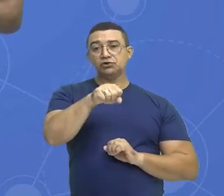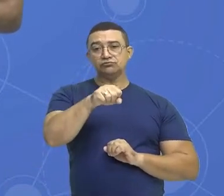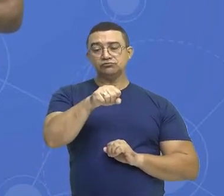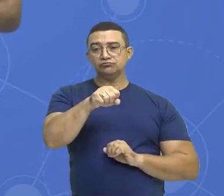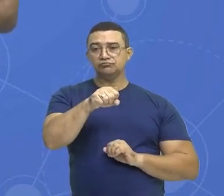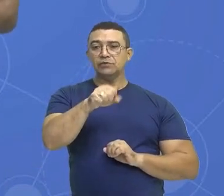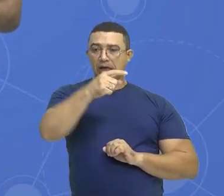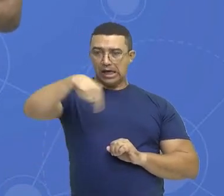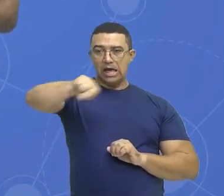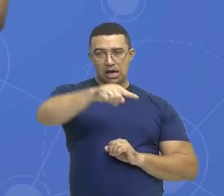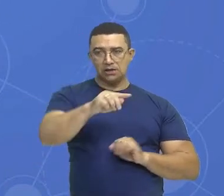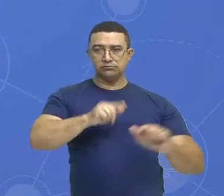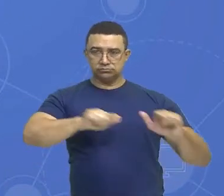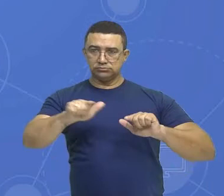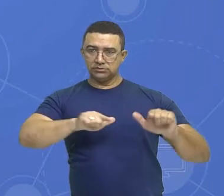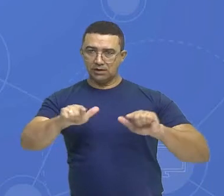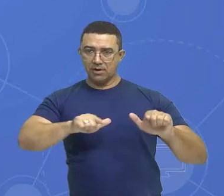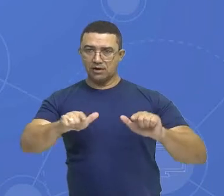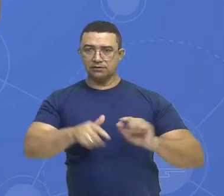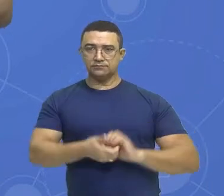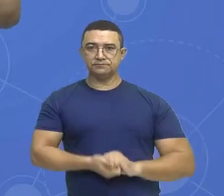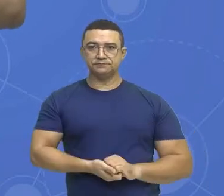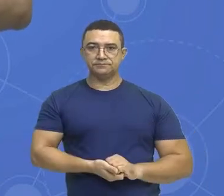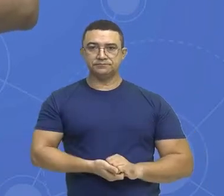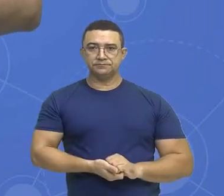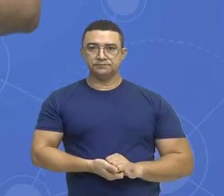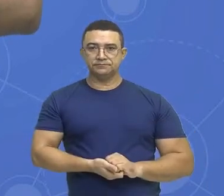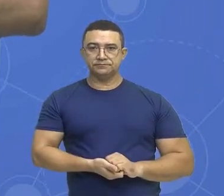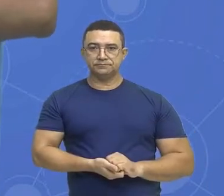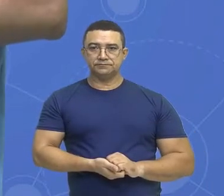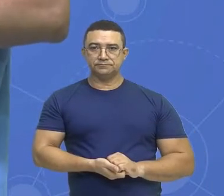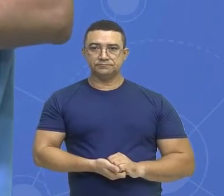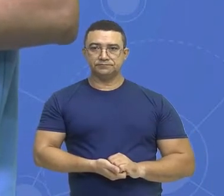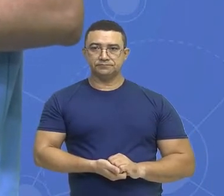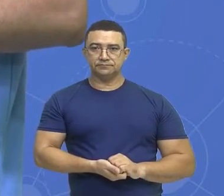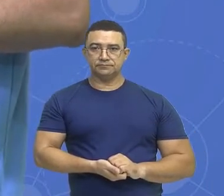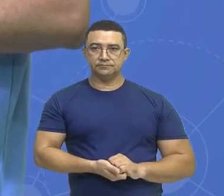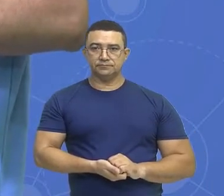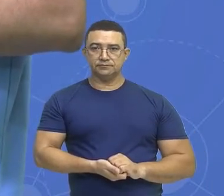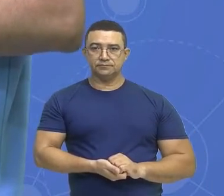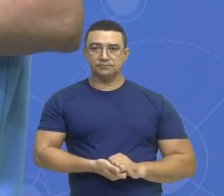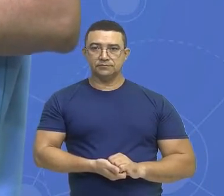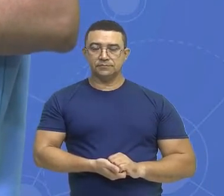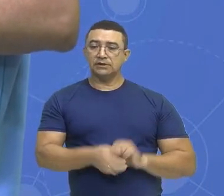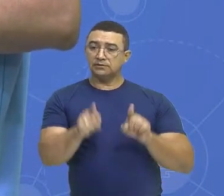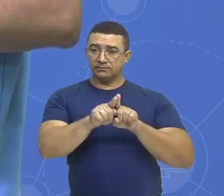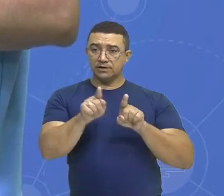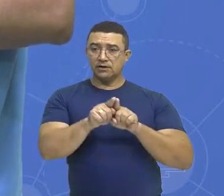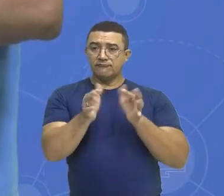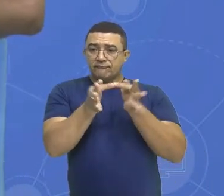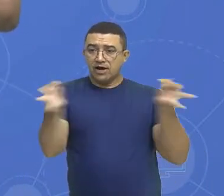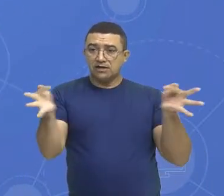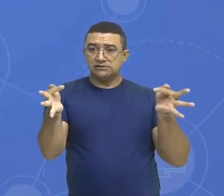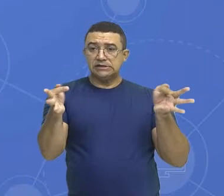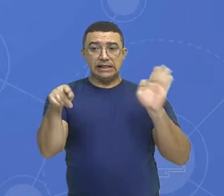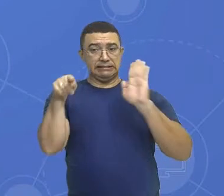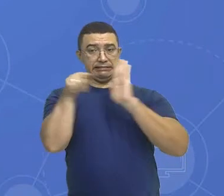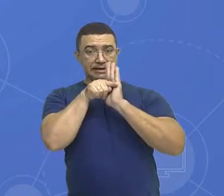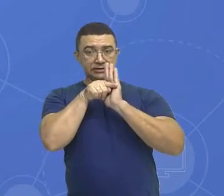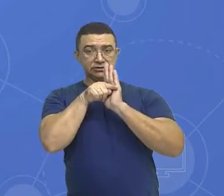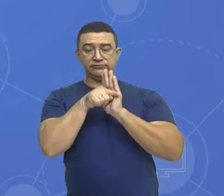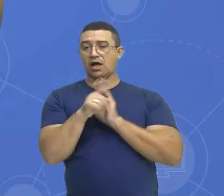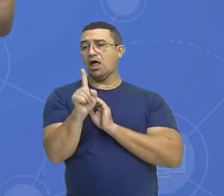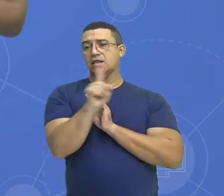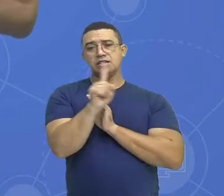do, sim, eles trabalham, ou sim, elas trabalham, e a forma negativa, então, no,